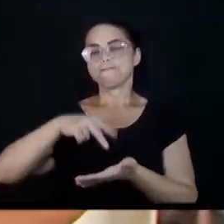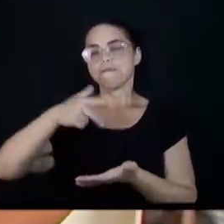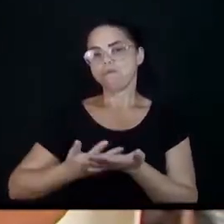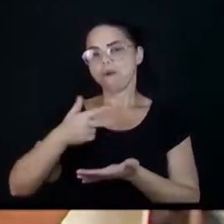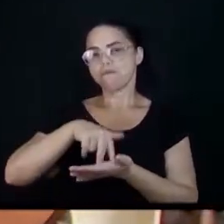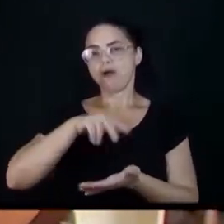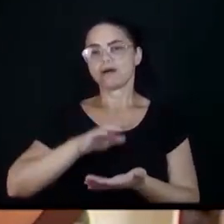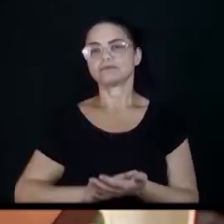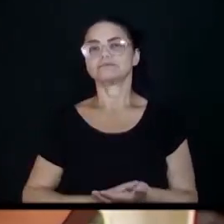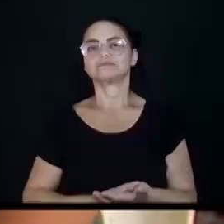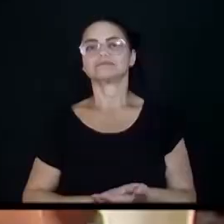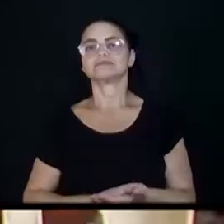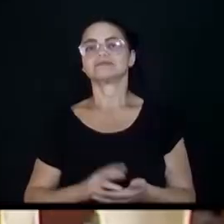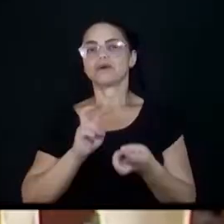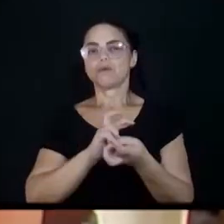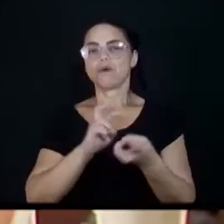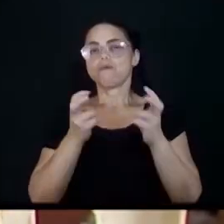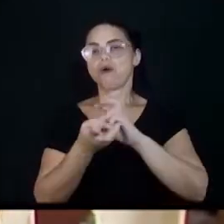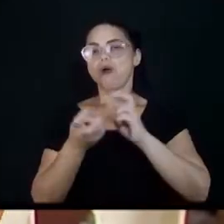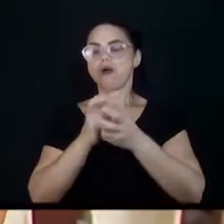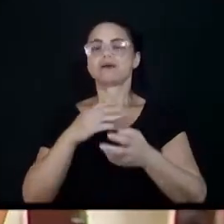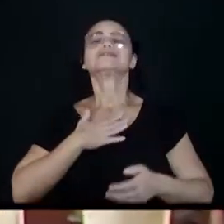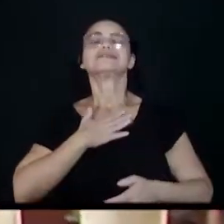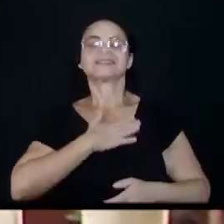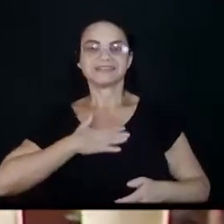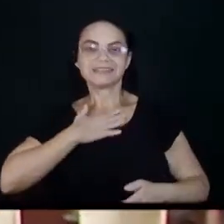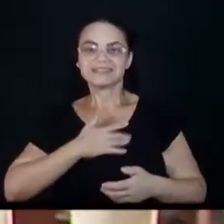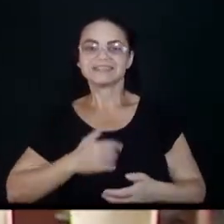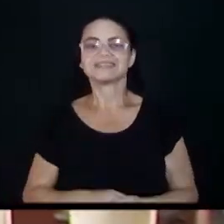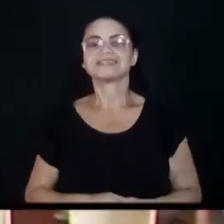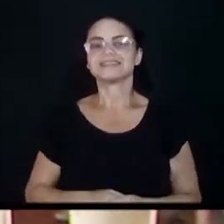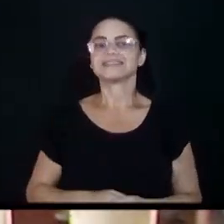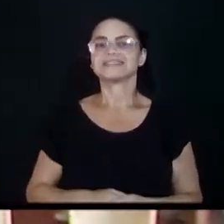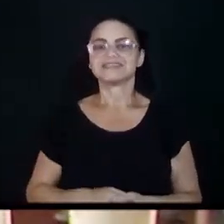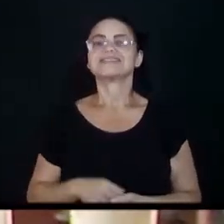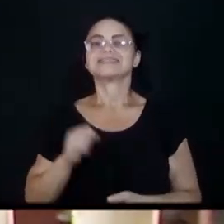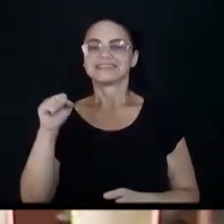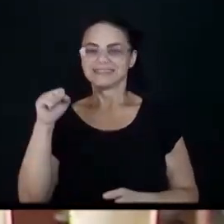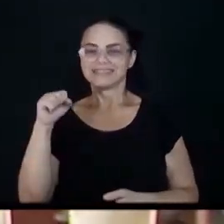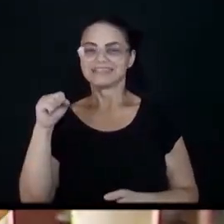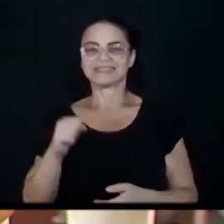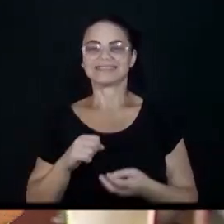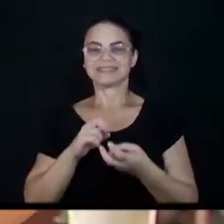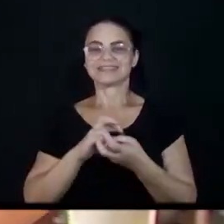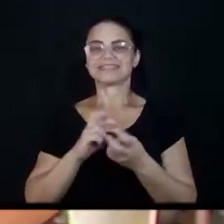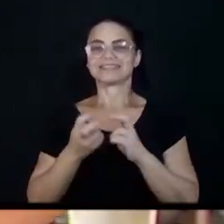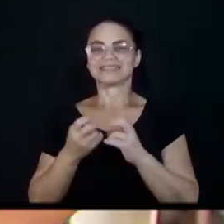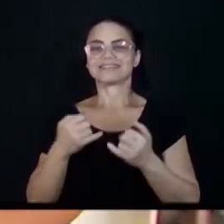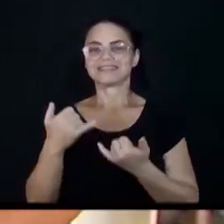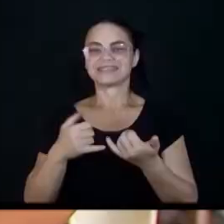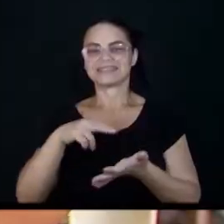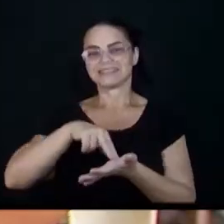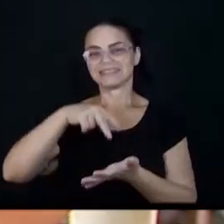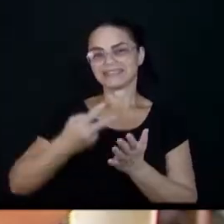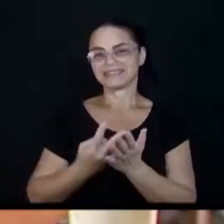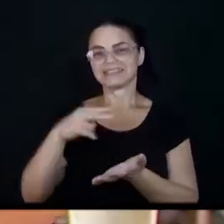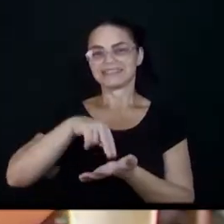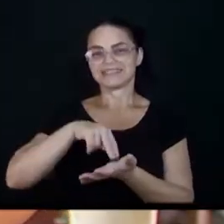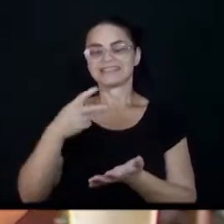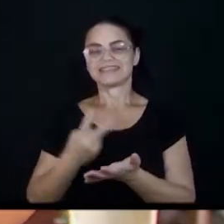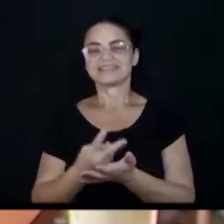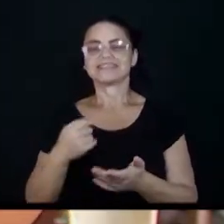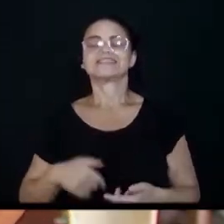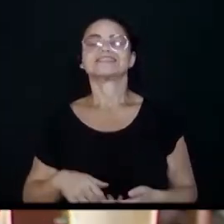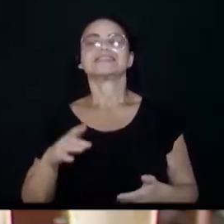Capoeira. Capoeira? Você ginga bastante? Uhum. E aqui aula de